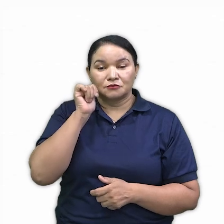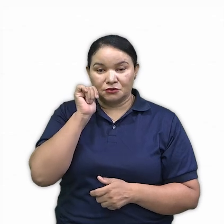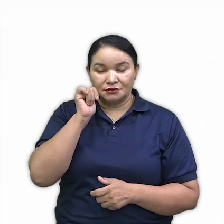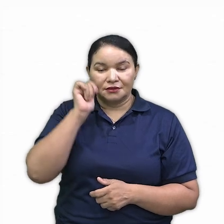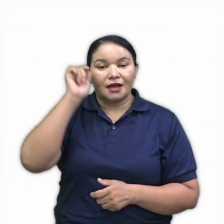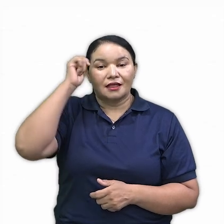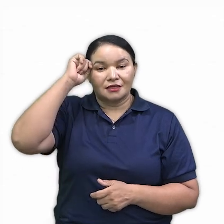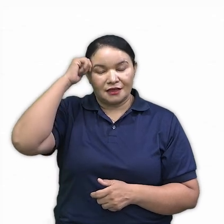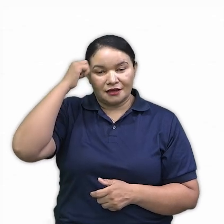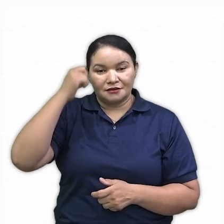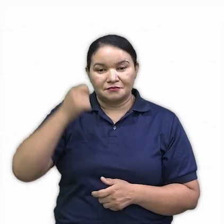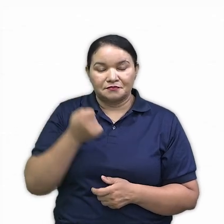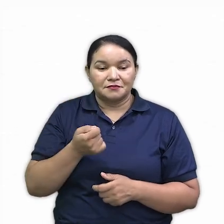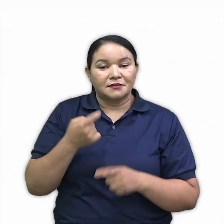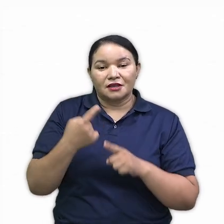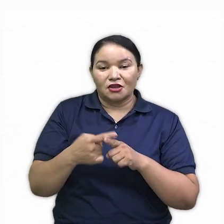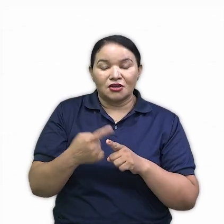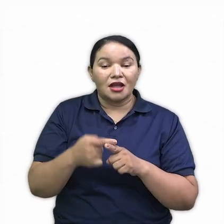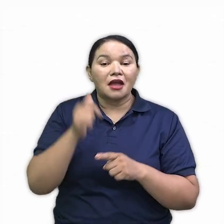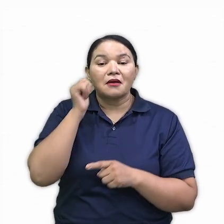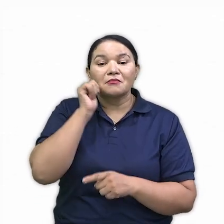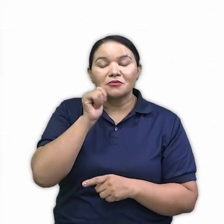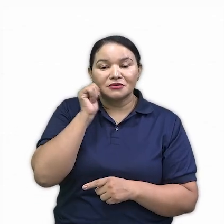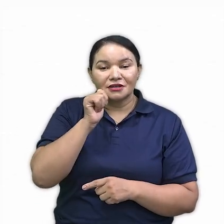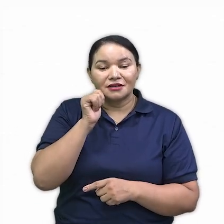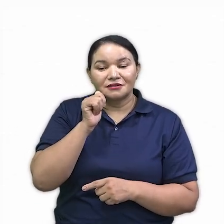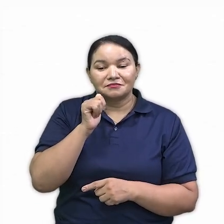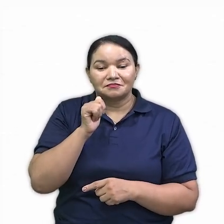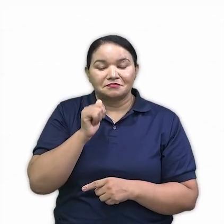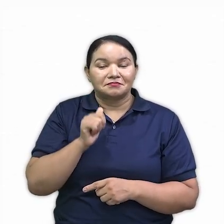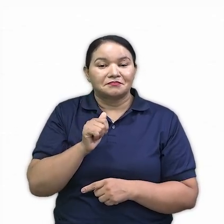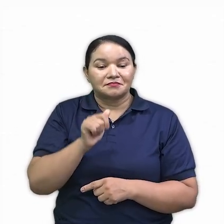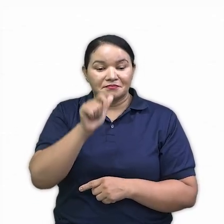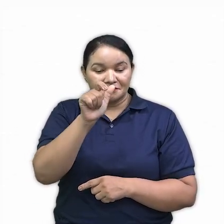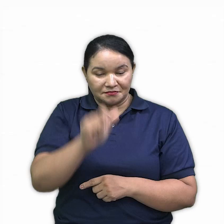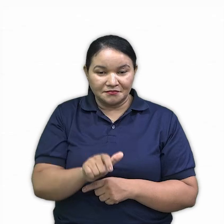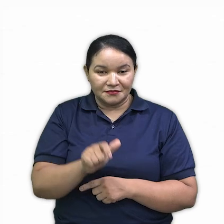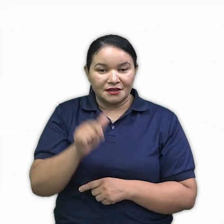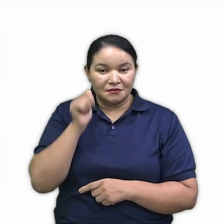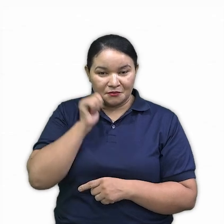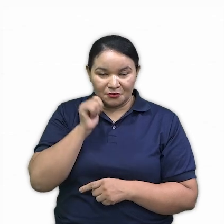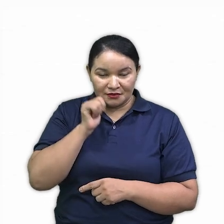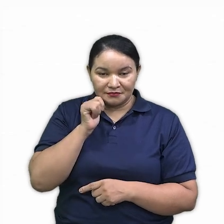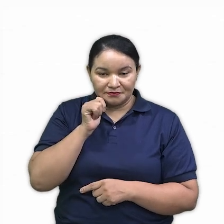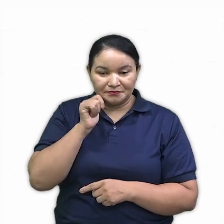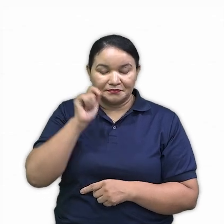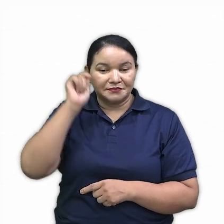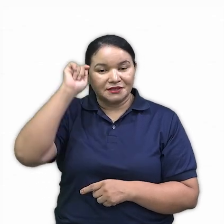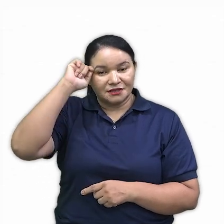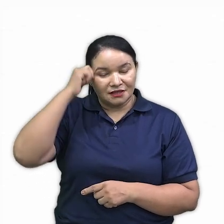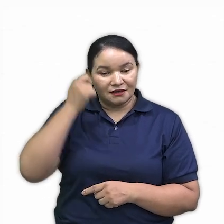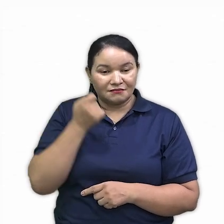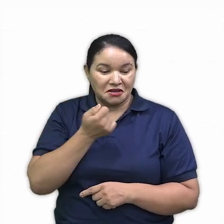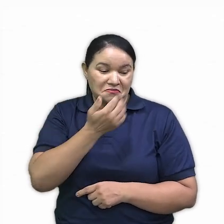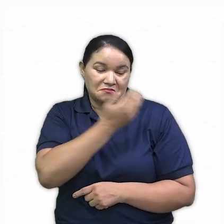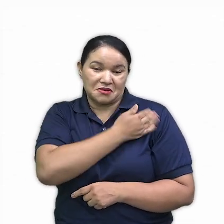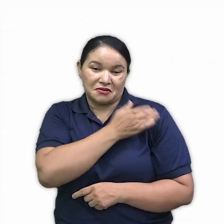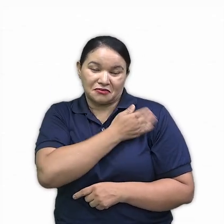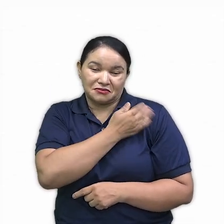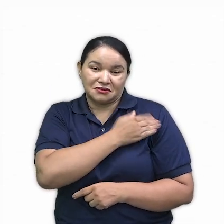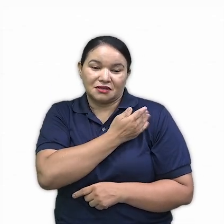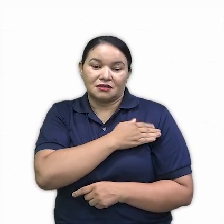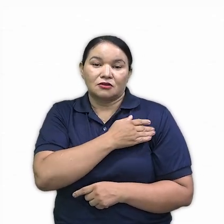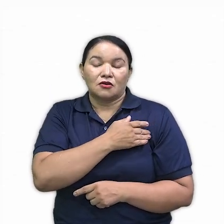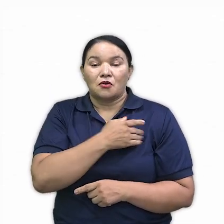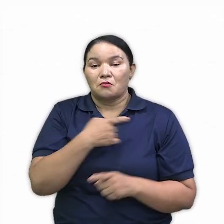Porque além de ser mulher, ela é negra, né? Então ela sofre duas discriminações, dois preconceitos, muitas vezes, né, na sociedade